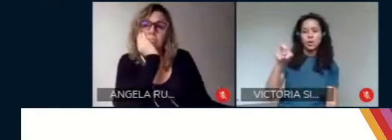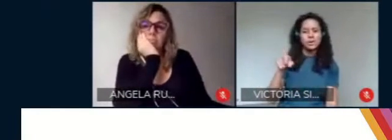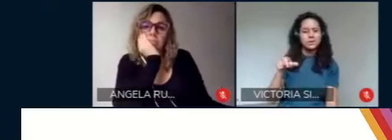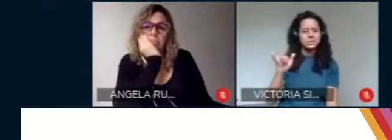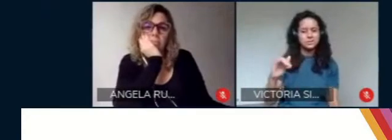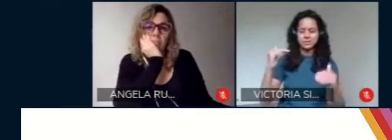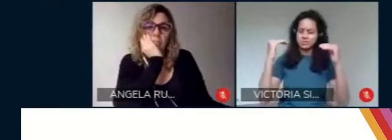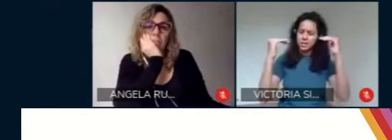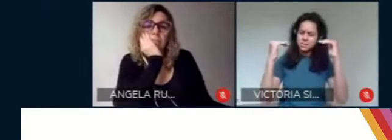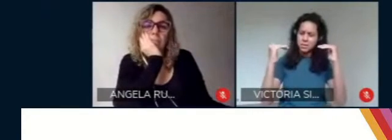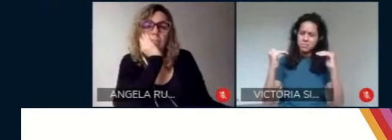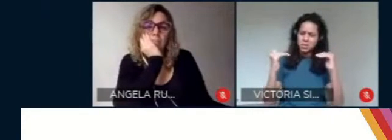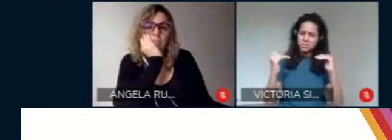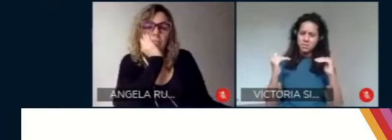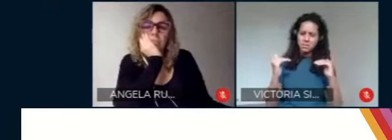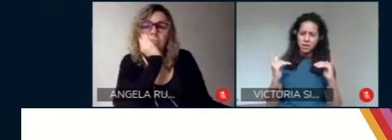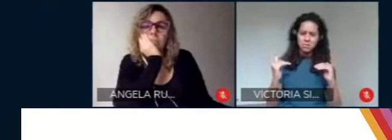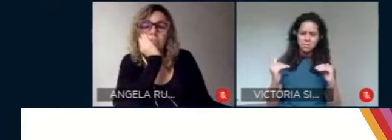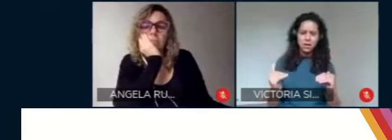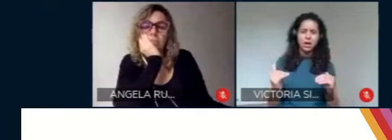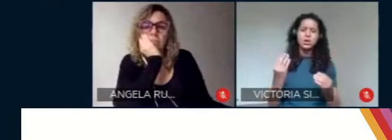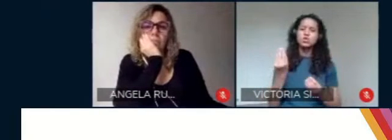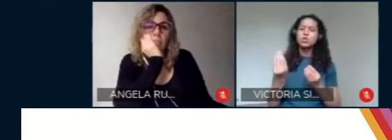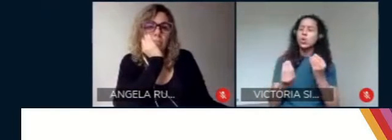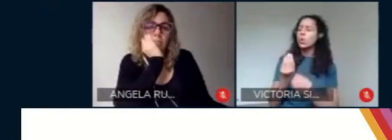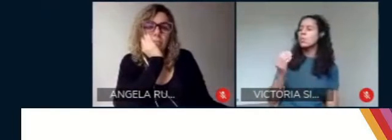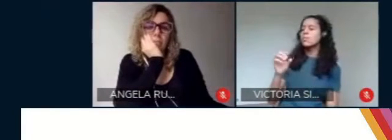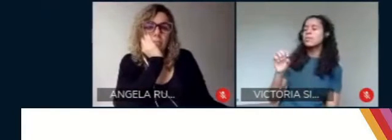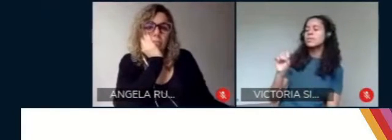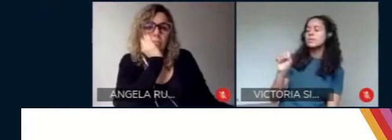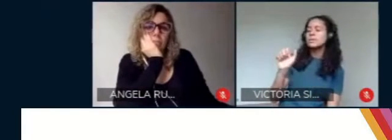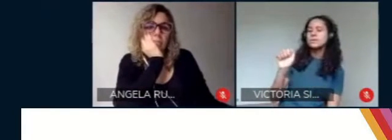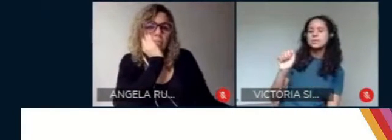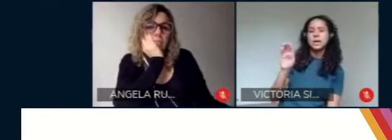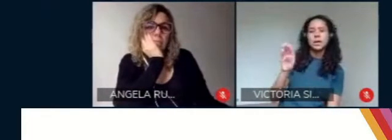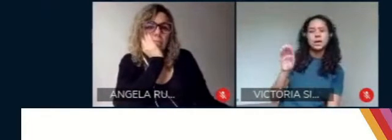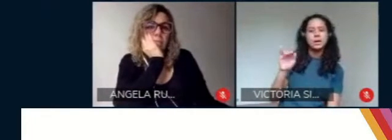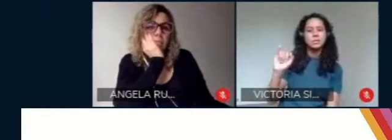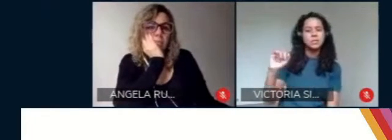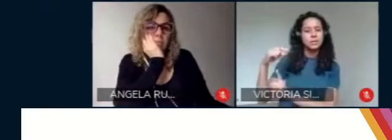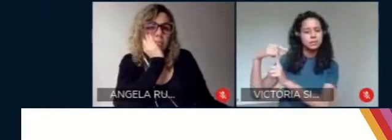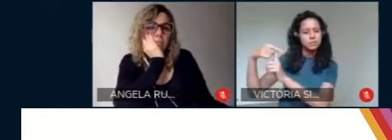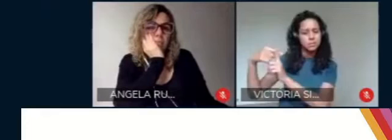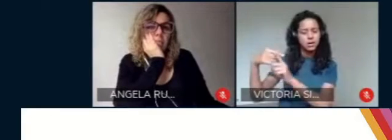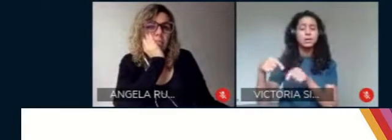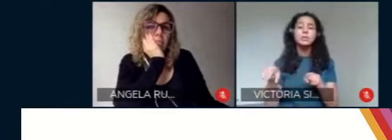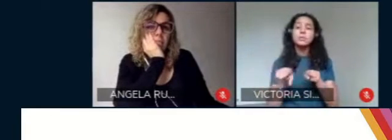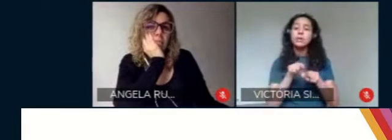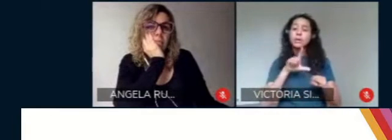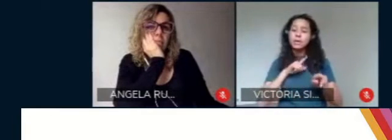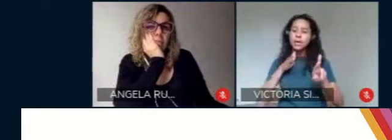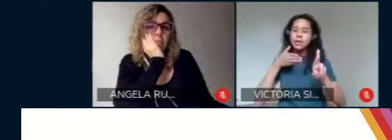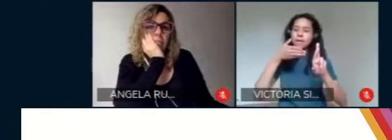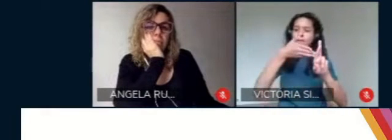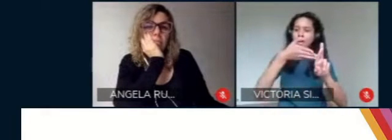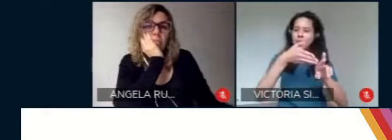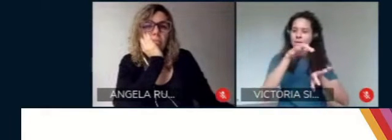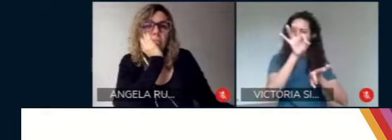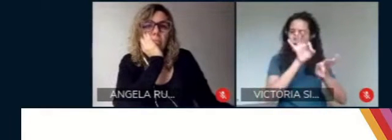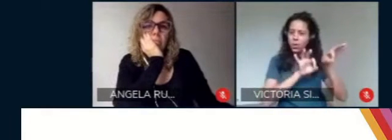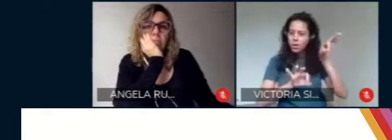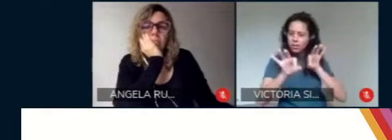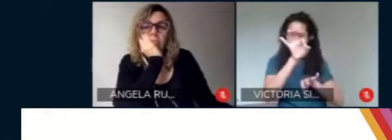livros eletrônicos, como salvar os resultados dentro de um gerenciador de referências, a localização dos itens, agora que